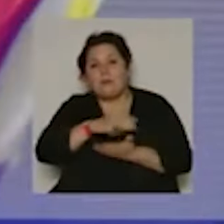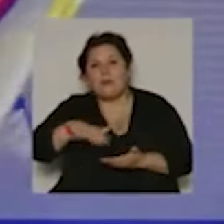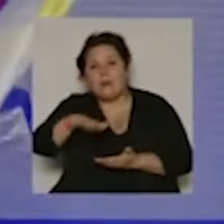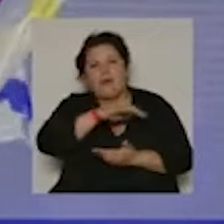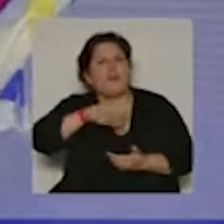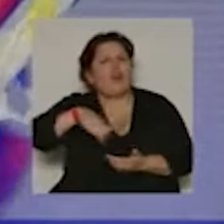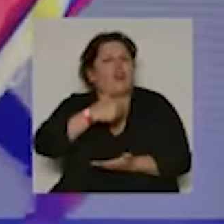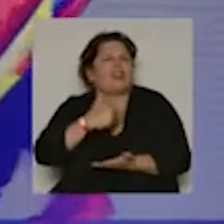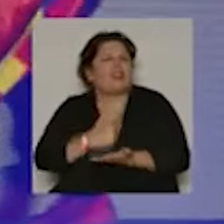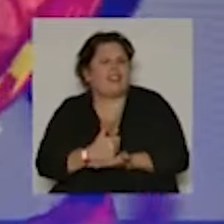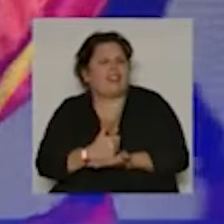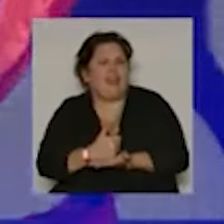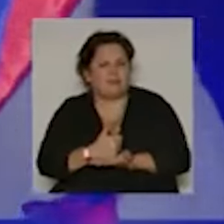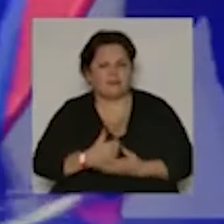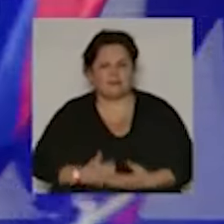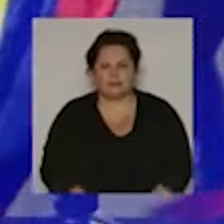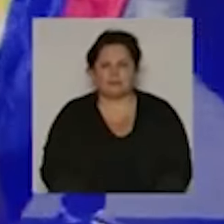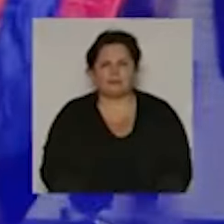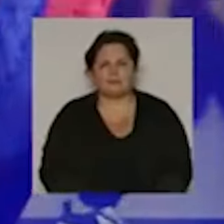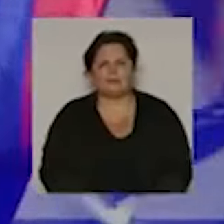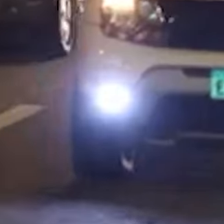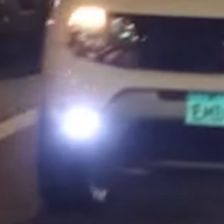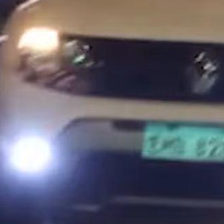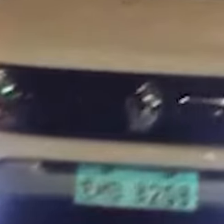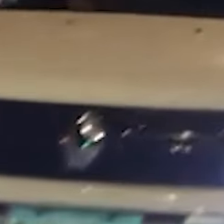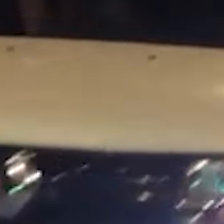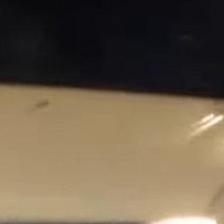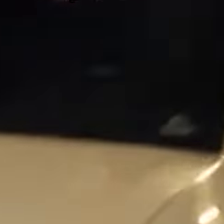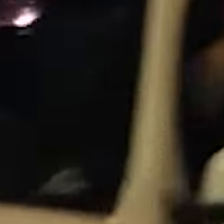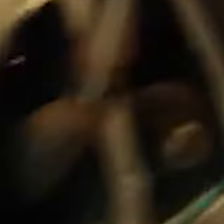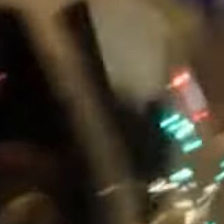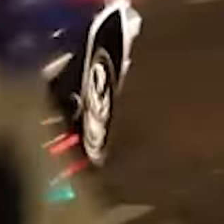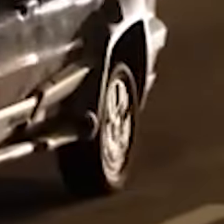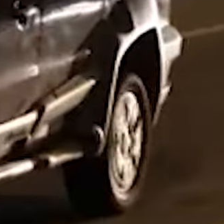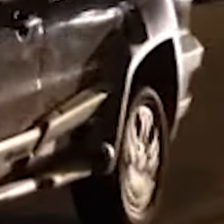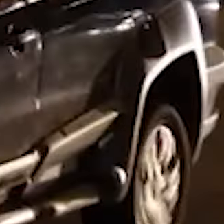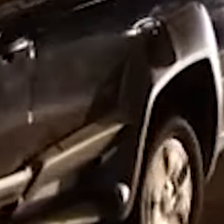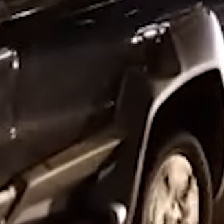derrota em 2020 depois de comandar Uruguai por 15 anos